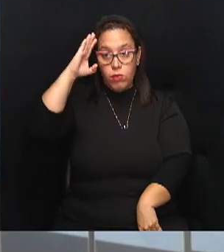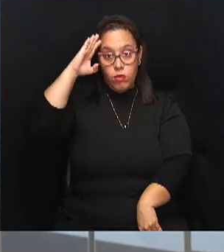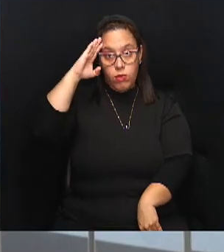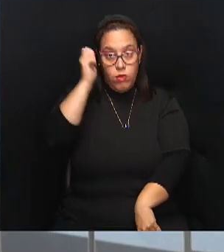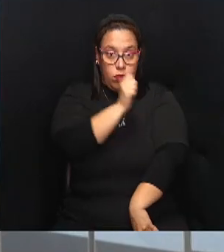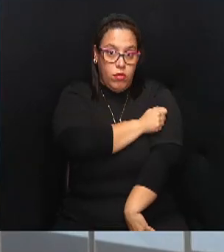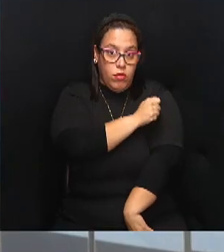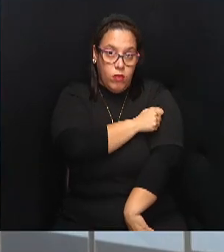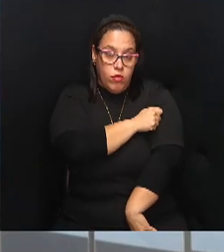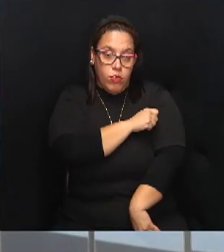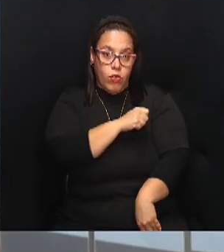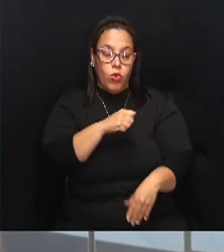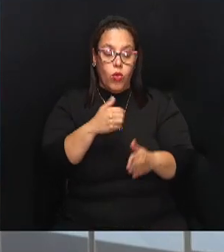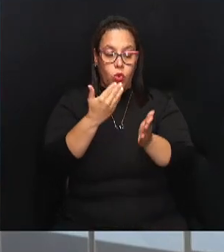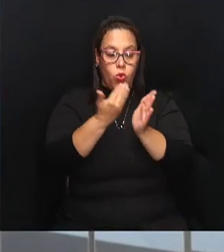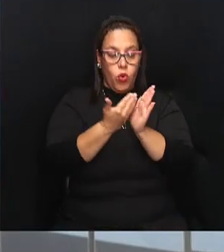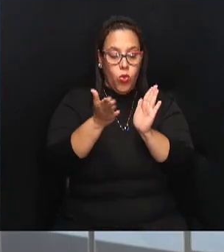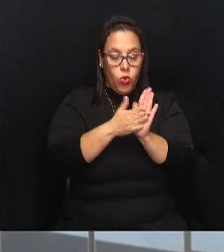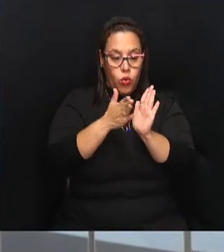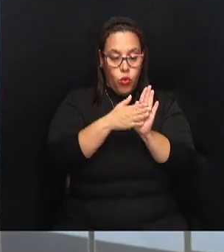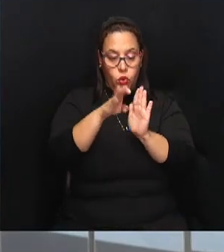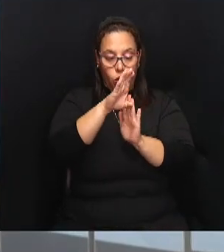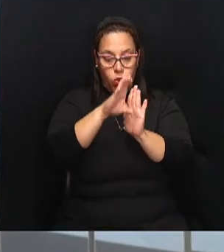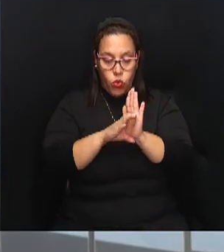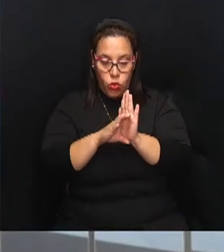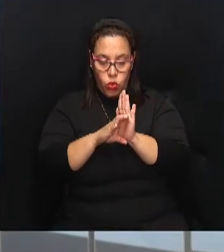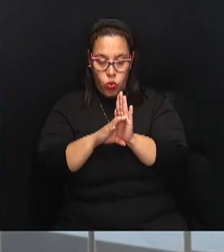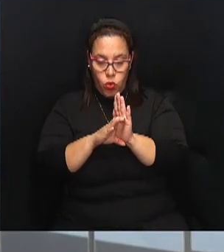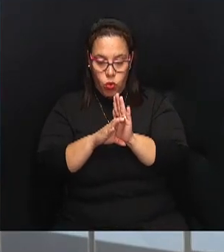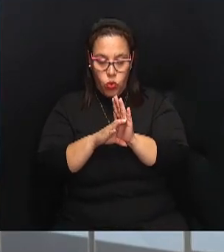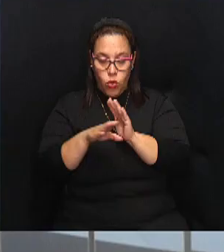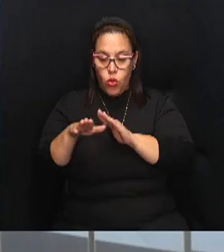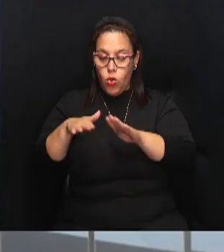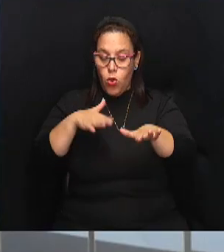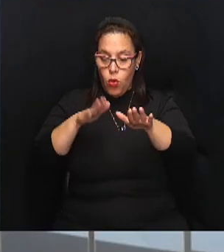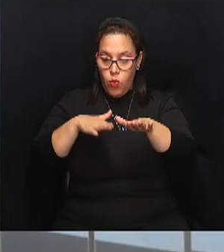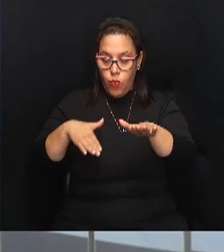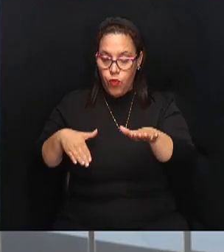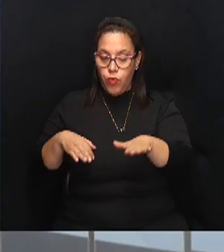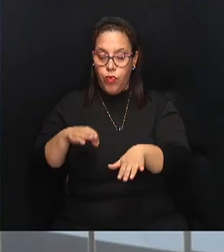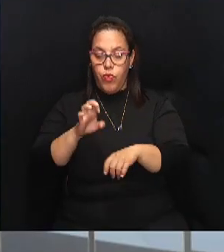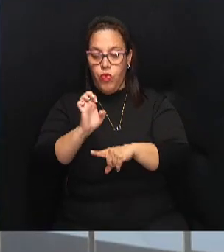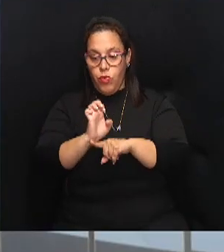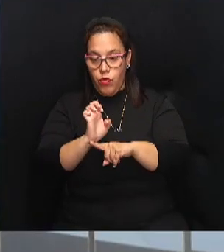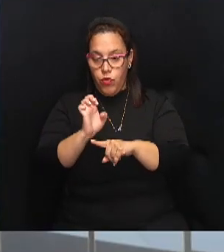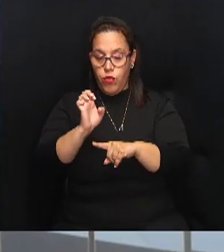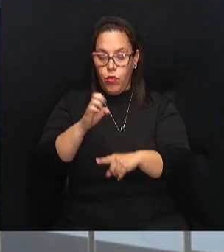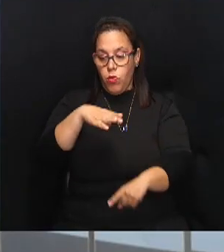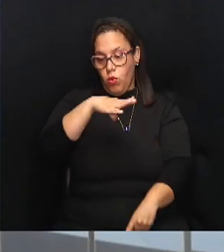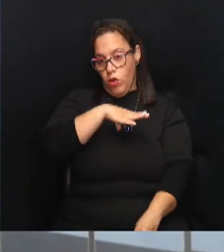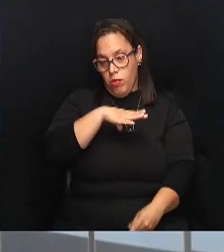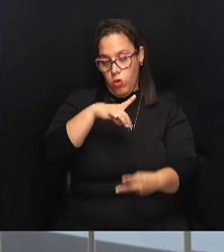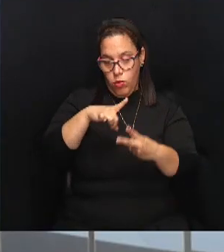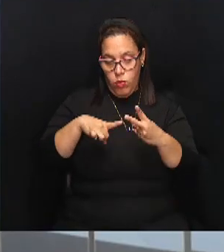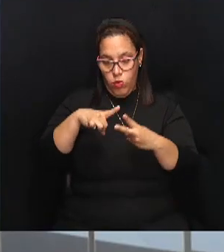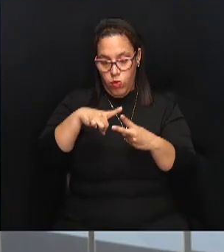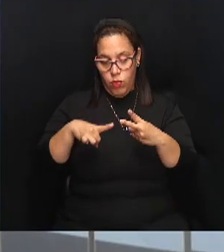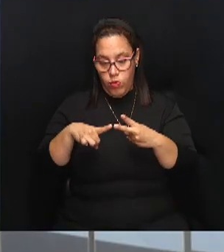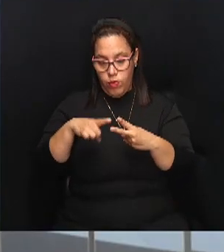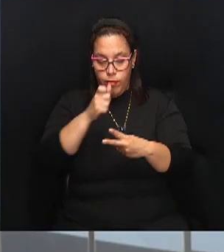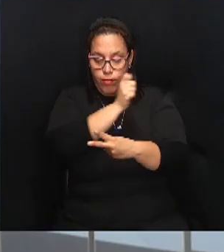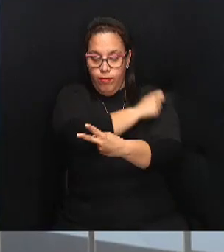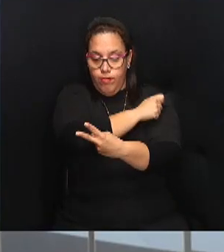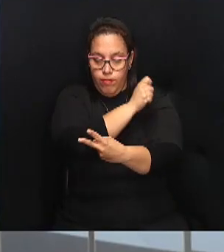Trânsito Brasileiro ele estabelece quem é competente para fiscalizar. Tem as competências do Estado e municipais. A autoridade de trânsito